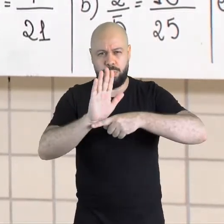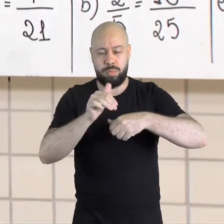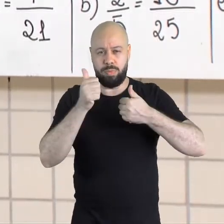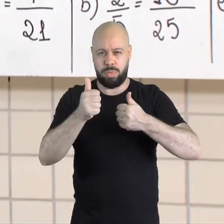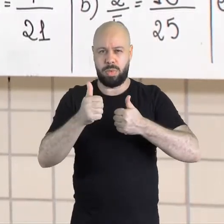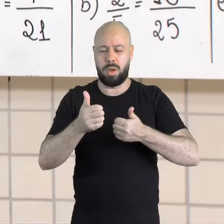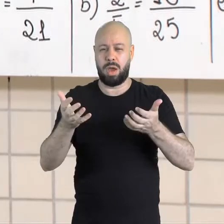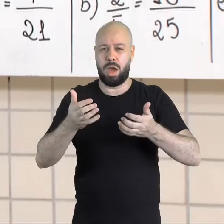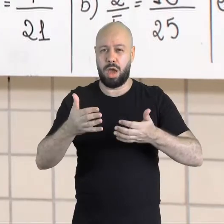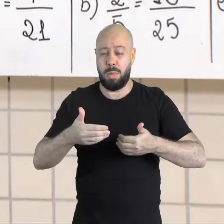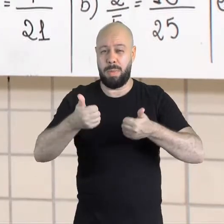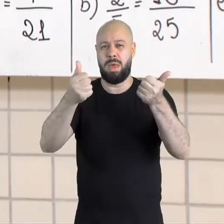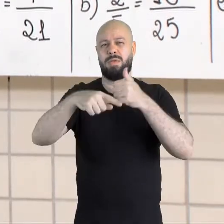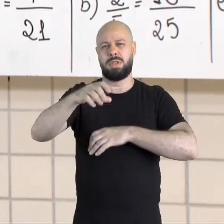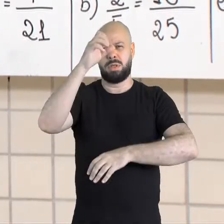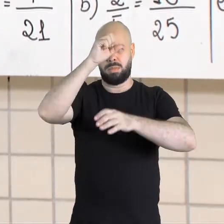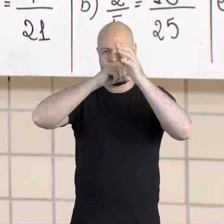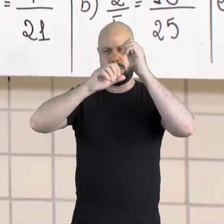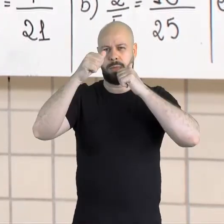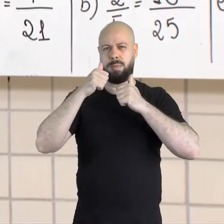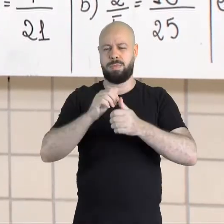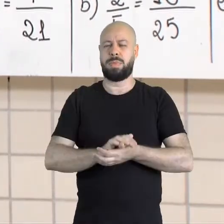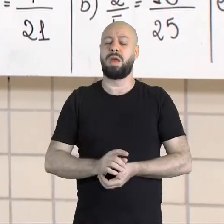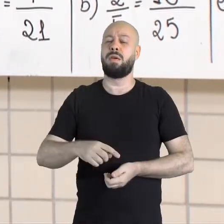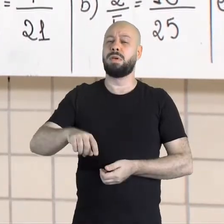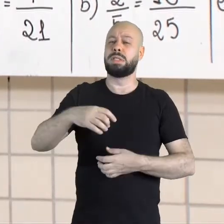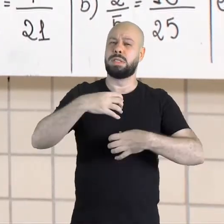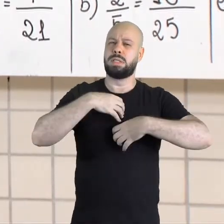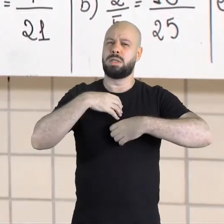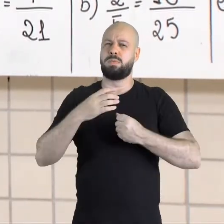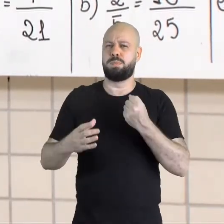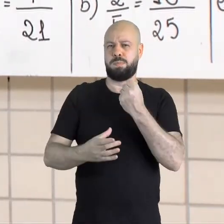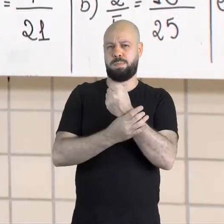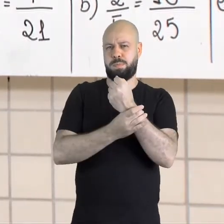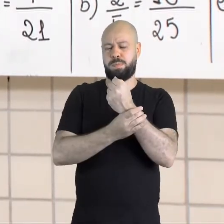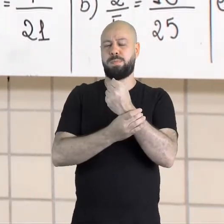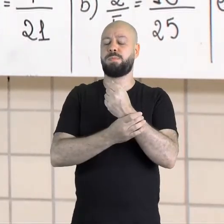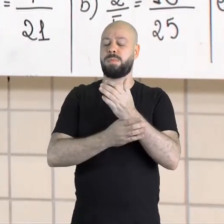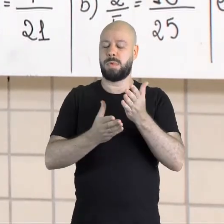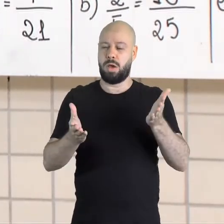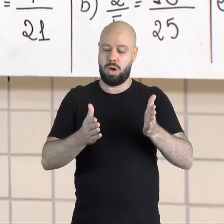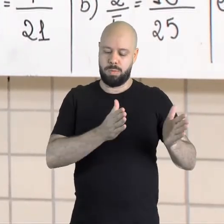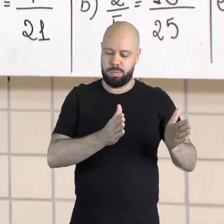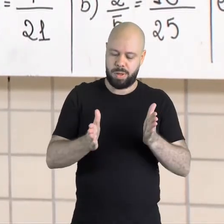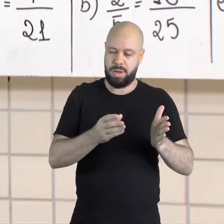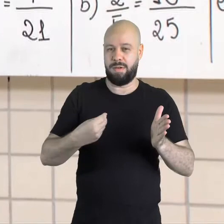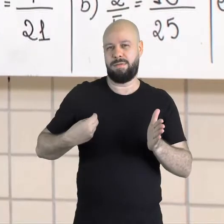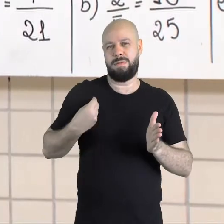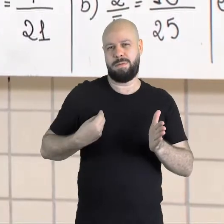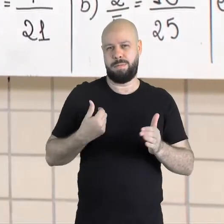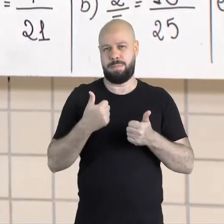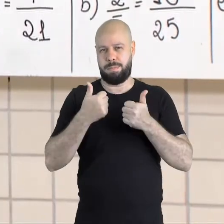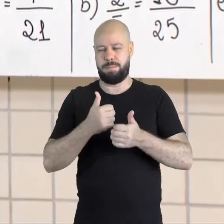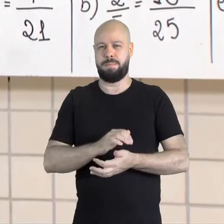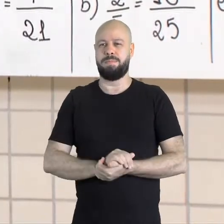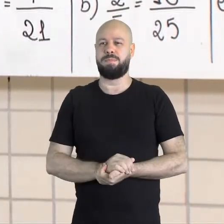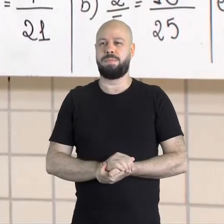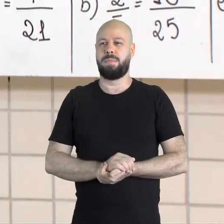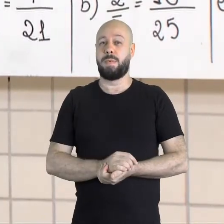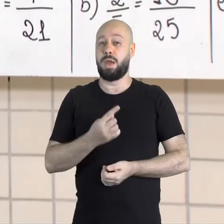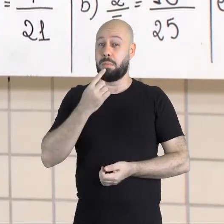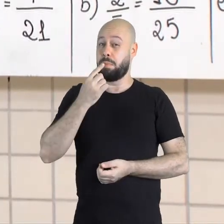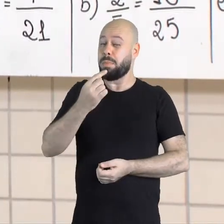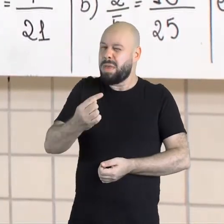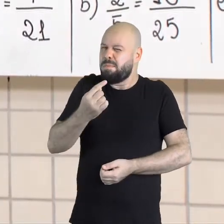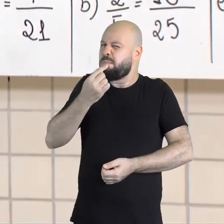melhor, é o seu aprendizado, para que você se sinta seguro nesse tempo tão difícil que nós estamos passando. E em breve, muito